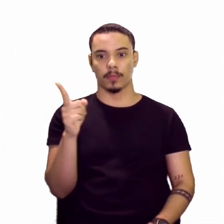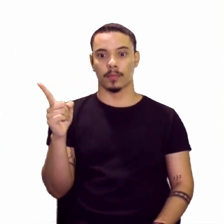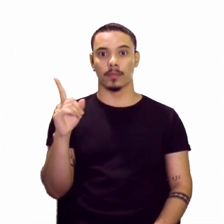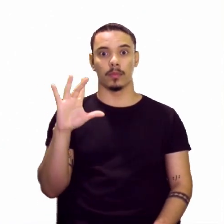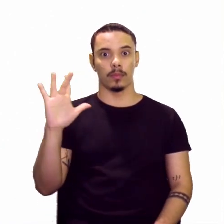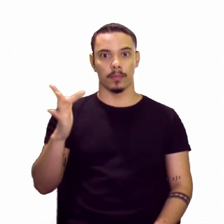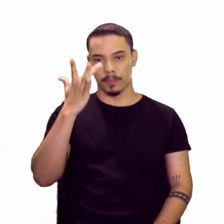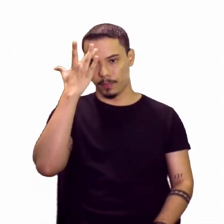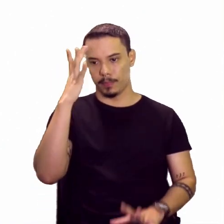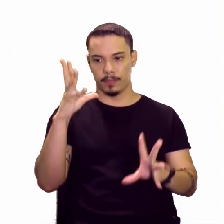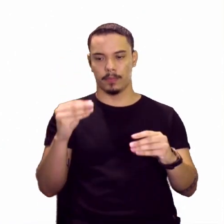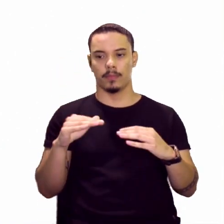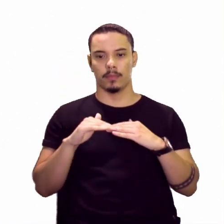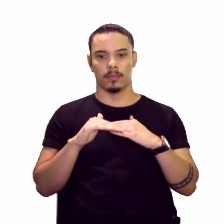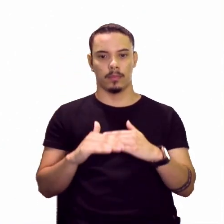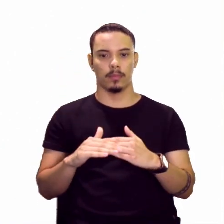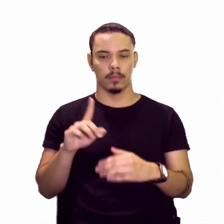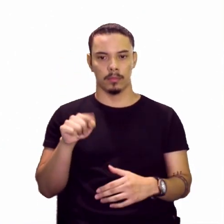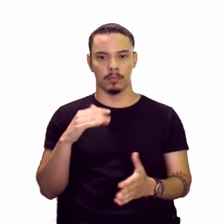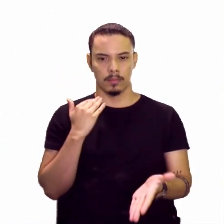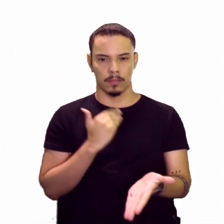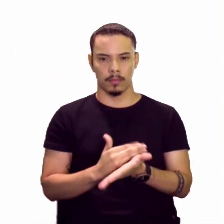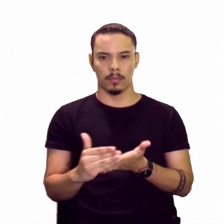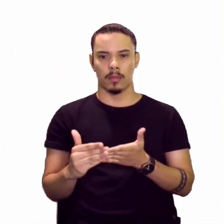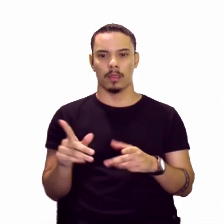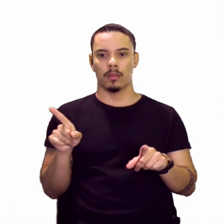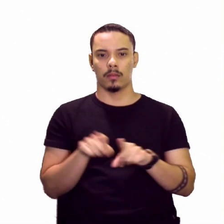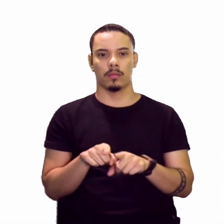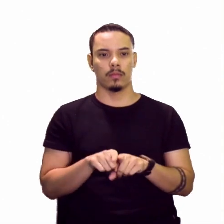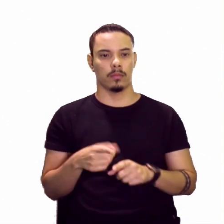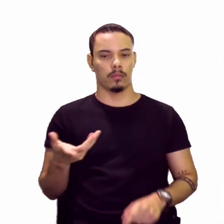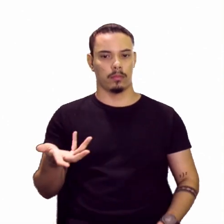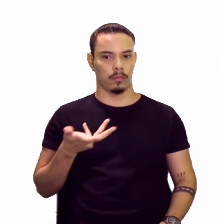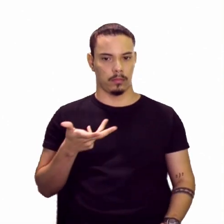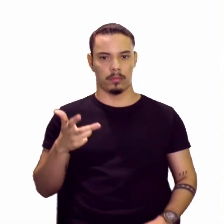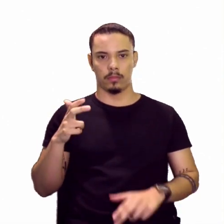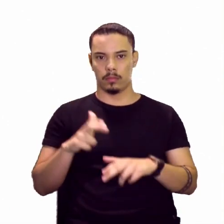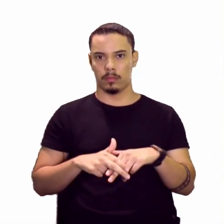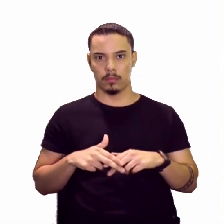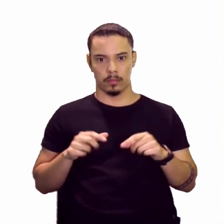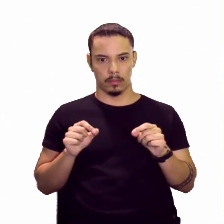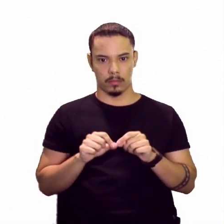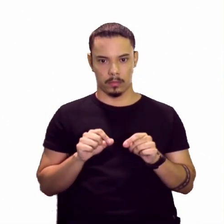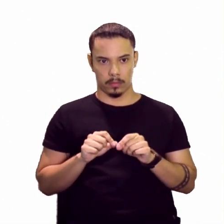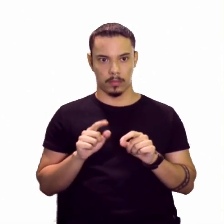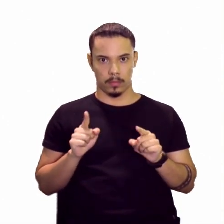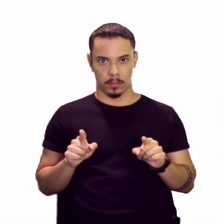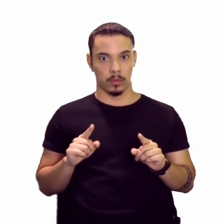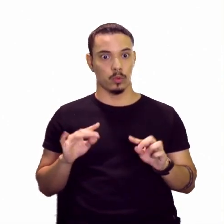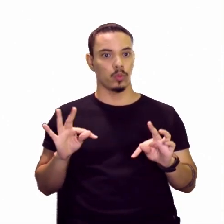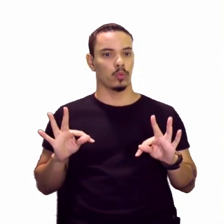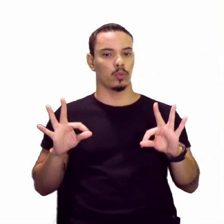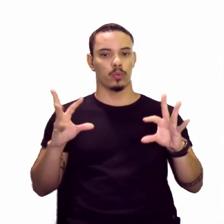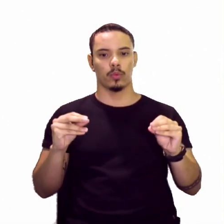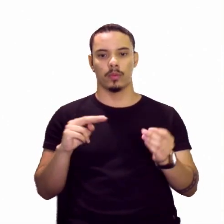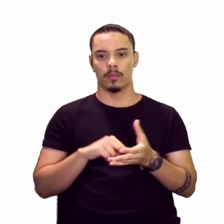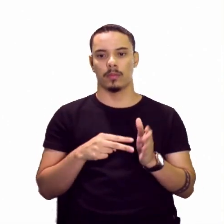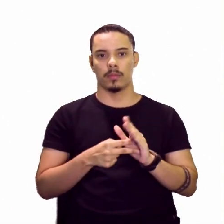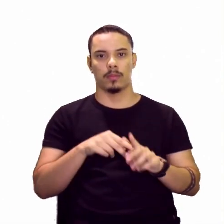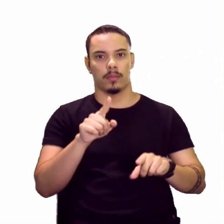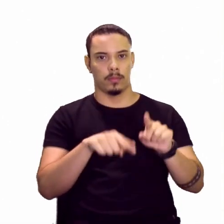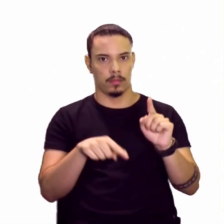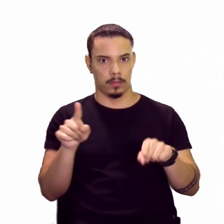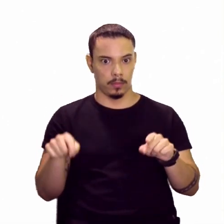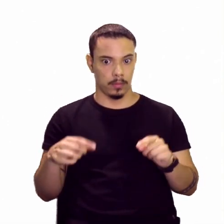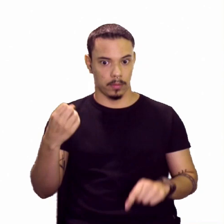tudo que é constante é o que é inicial e aceleração. Então isso aqui é constante, isso aqui são as nossas variáveis.